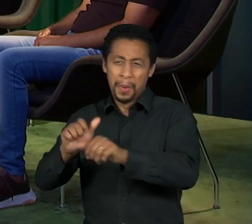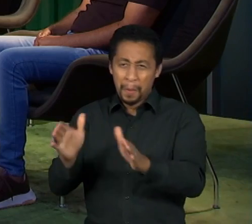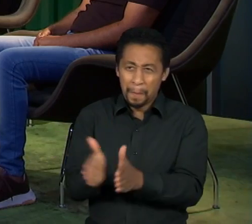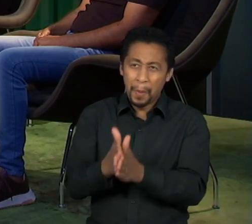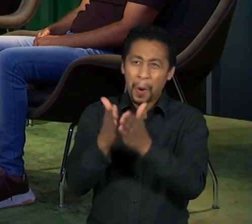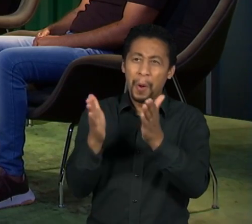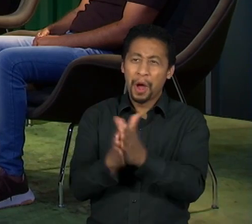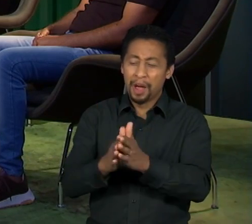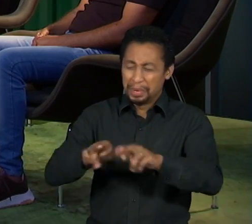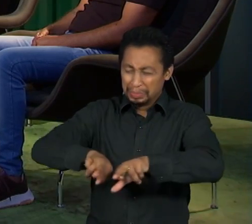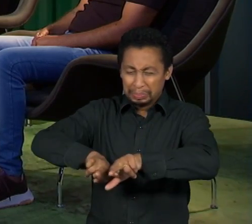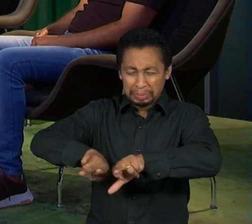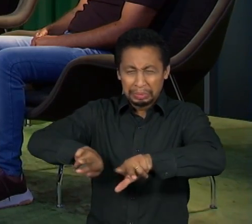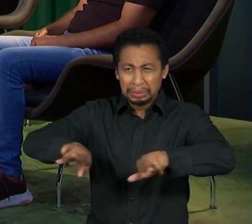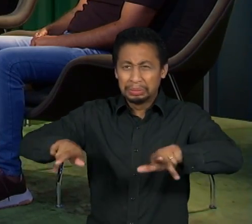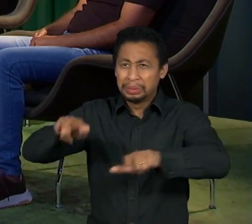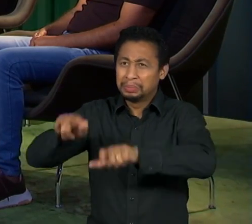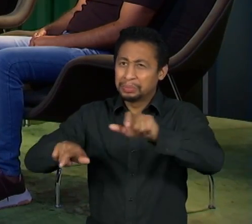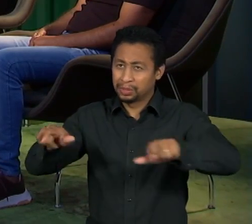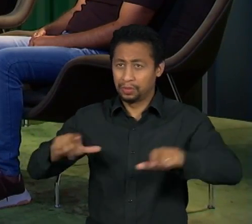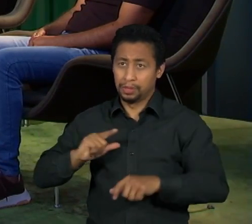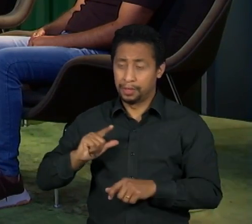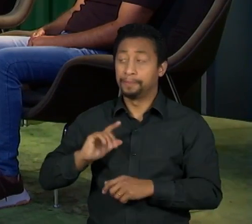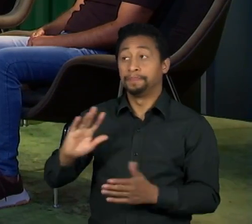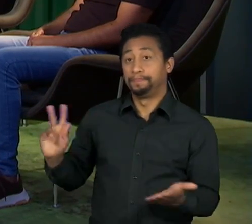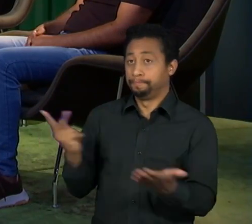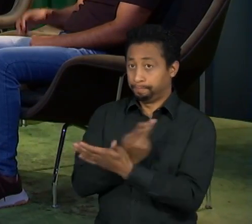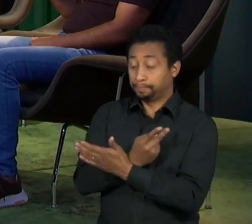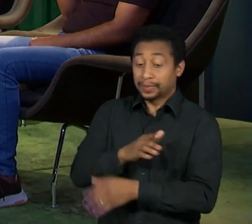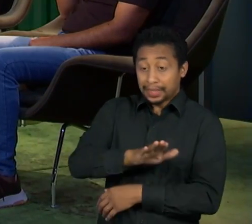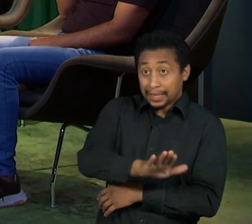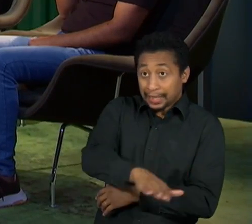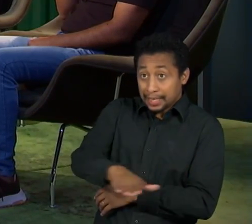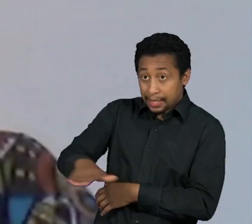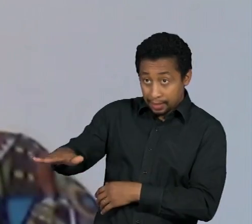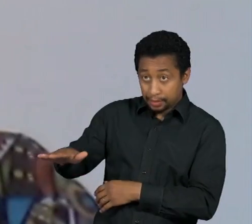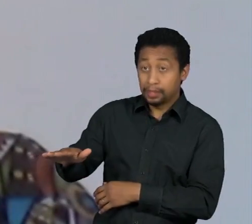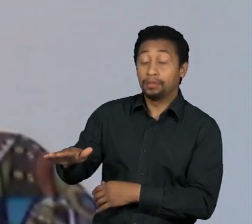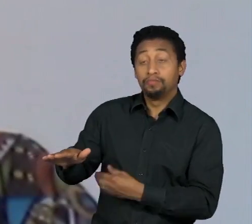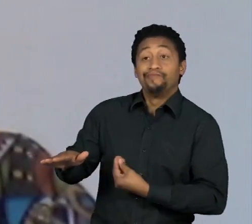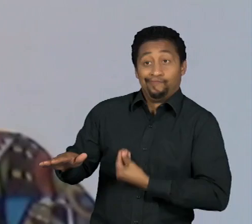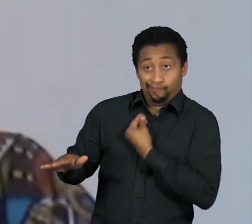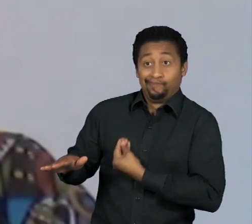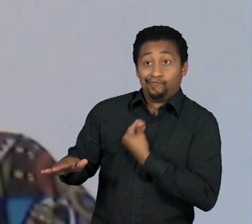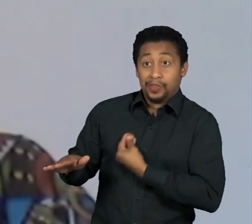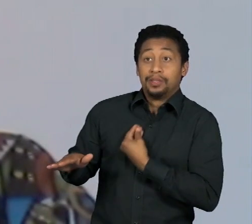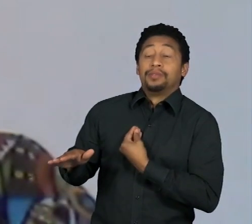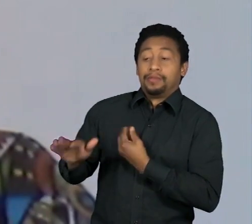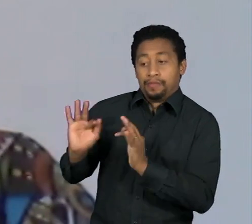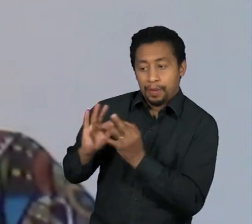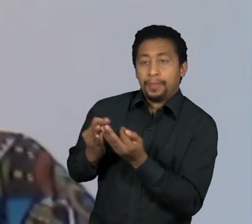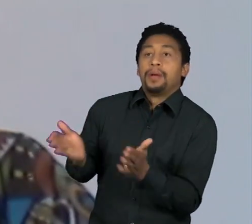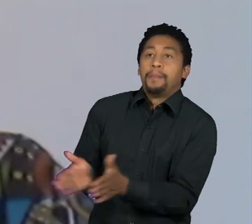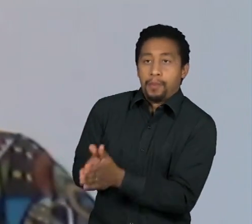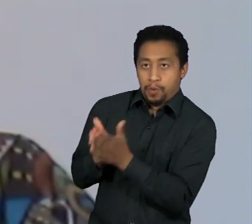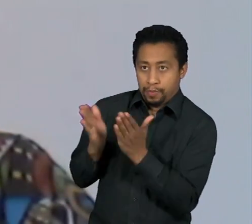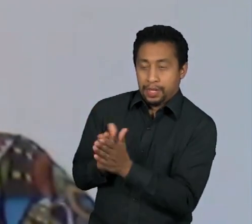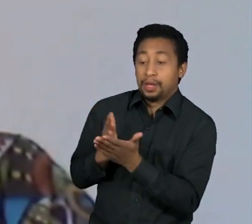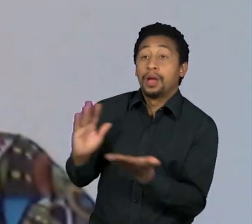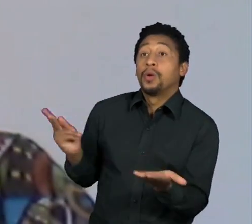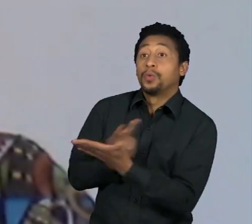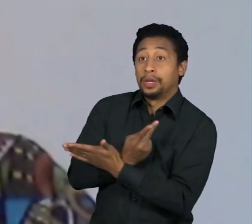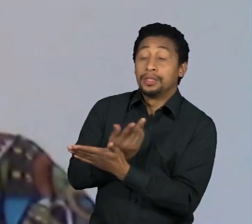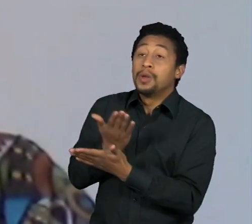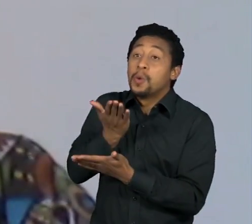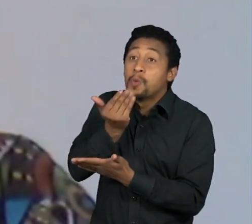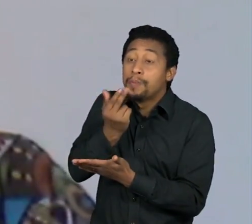risco para o desenvolvimento, né? Uma criança que está vivendo em situação de extrema pobreza é uma criança que tem dificuldade de nutrição, é uma criança